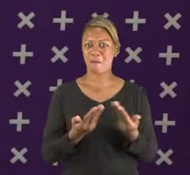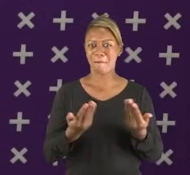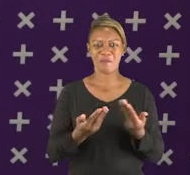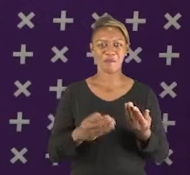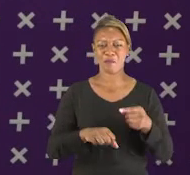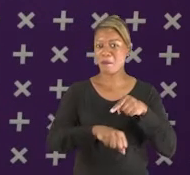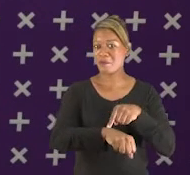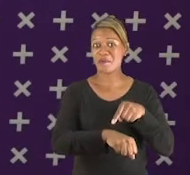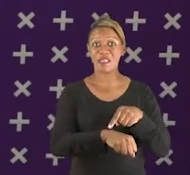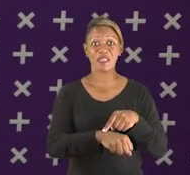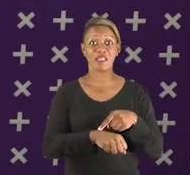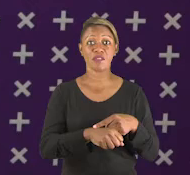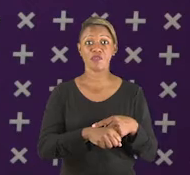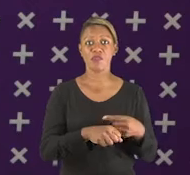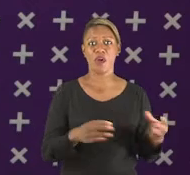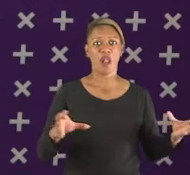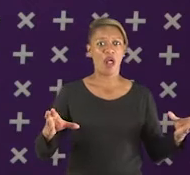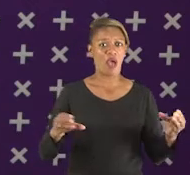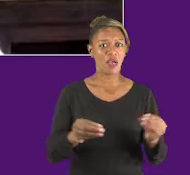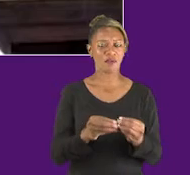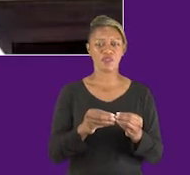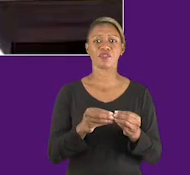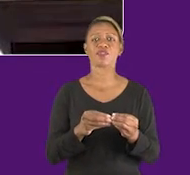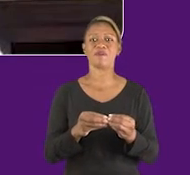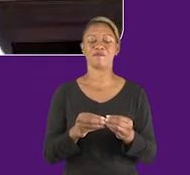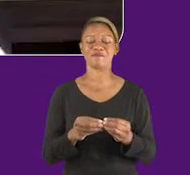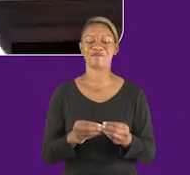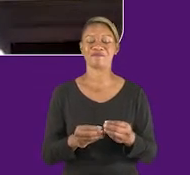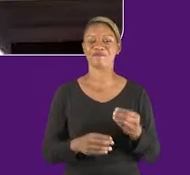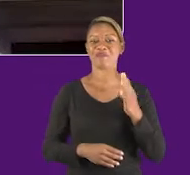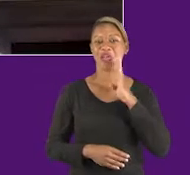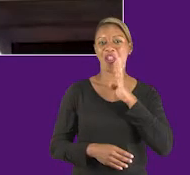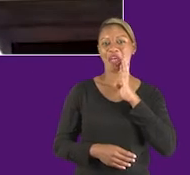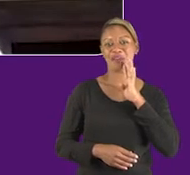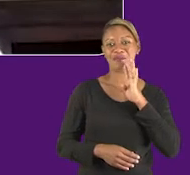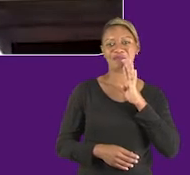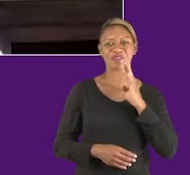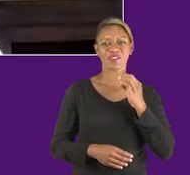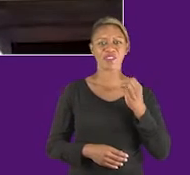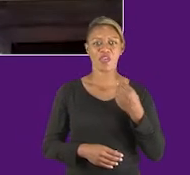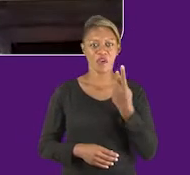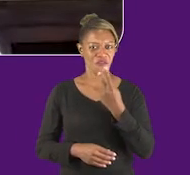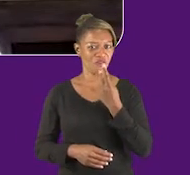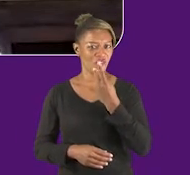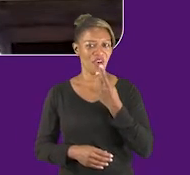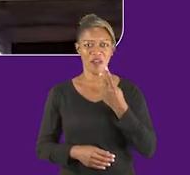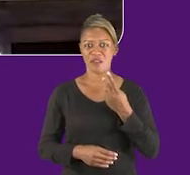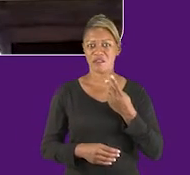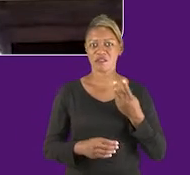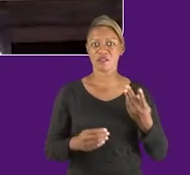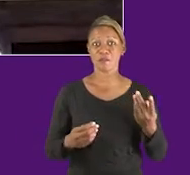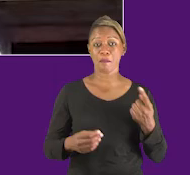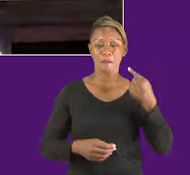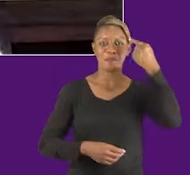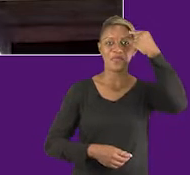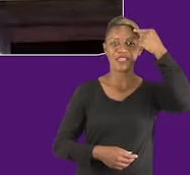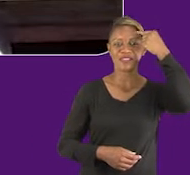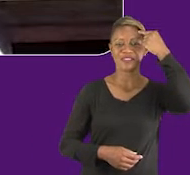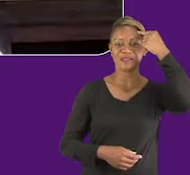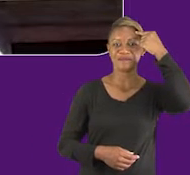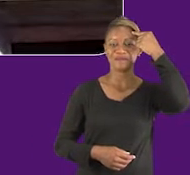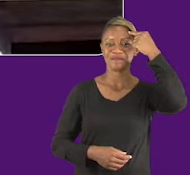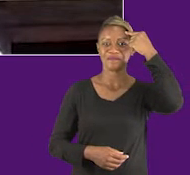transformação da Concepção do que significa design legal esse é um ponto Rosana porque efetivamente quando a gente pensa em